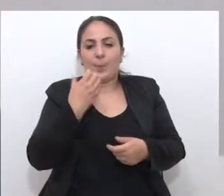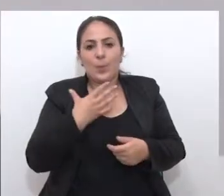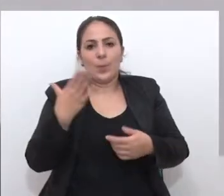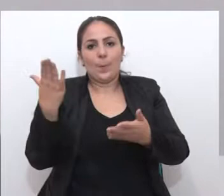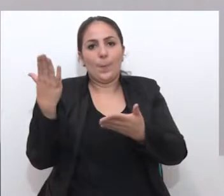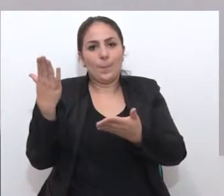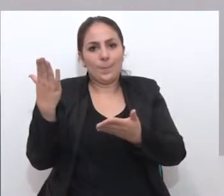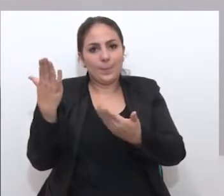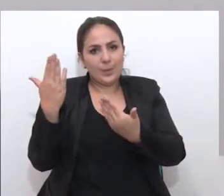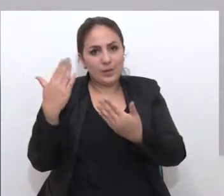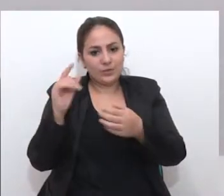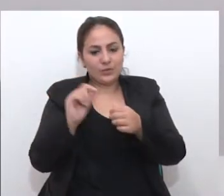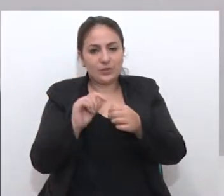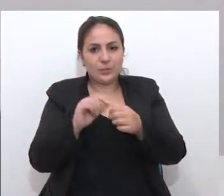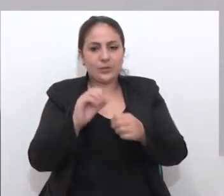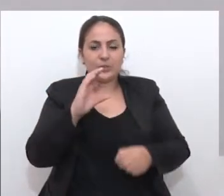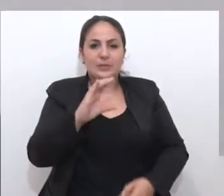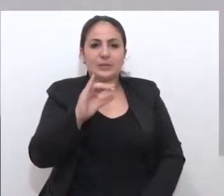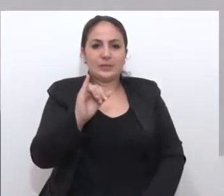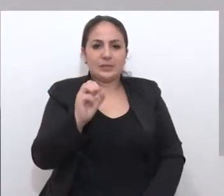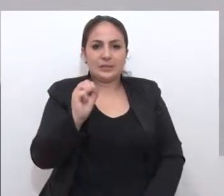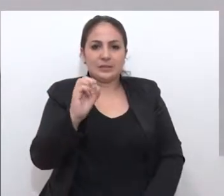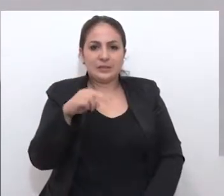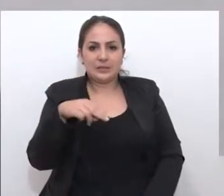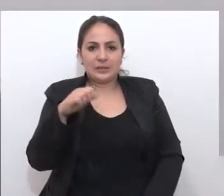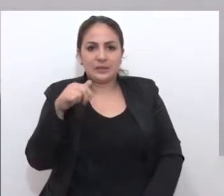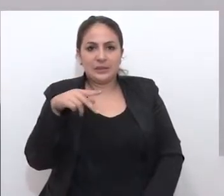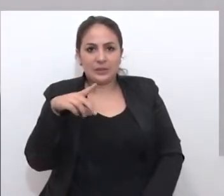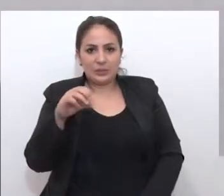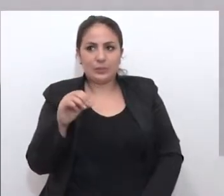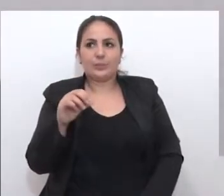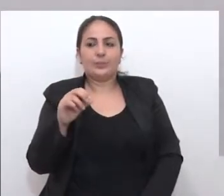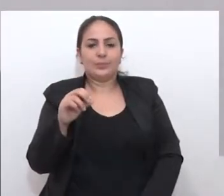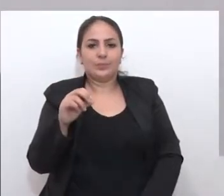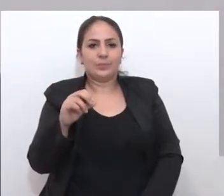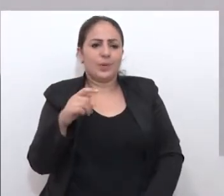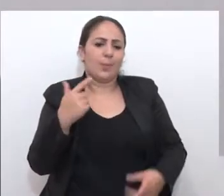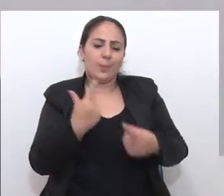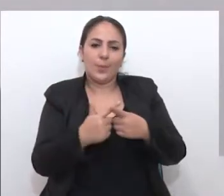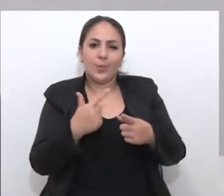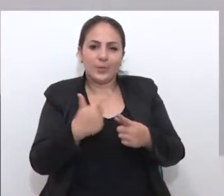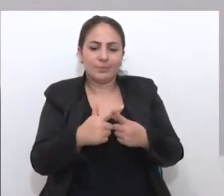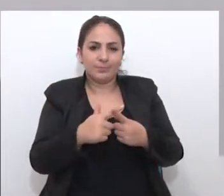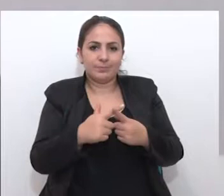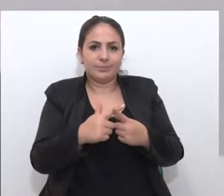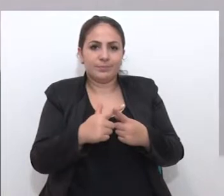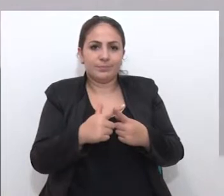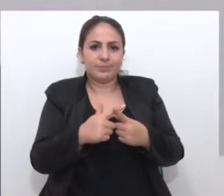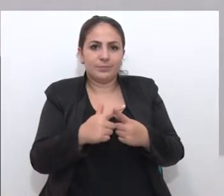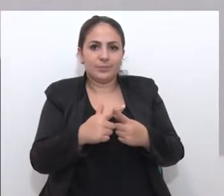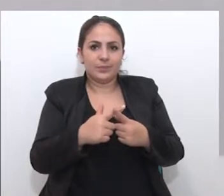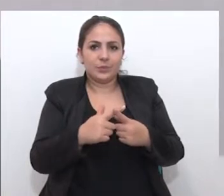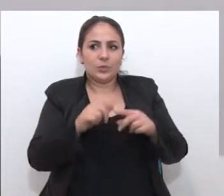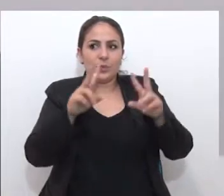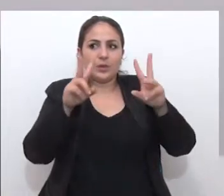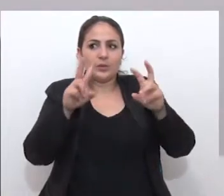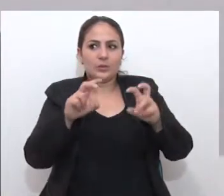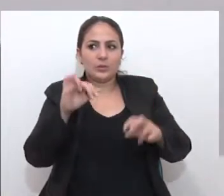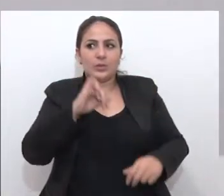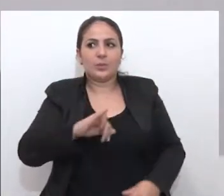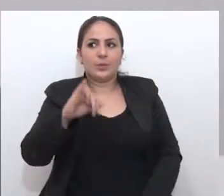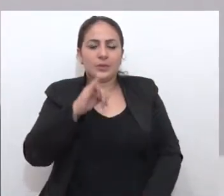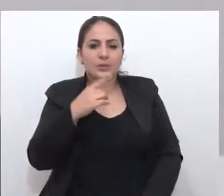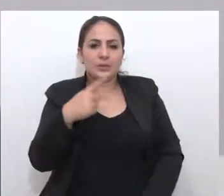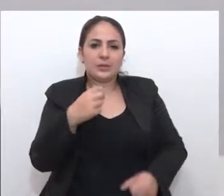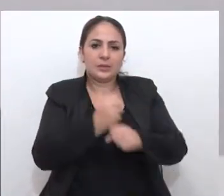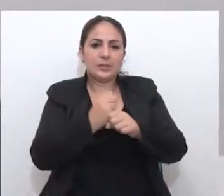esta homenagem que nós prestamos ao seu Cizenando da Silveira foi por causa de um tema